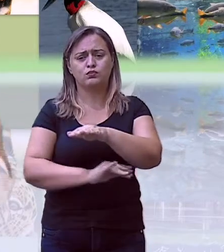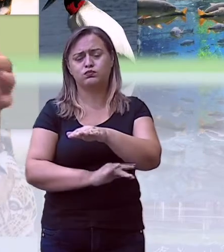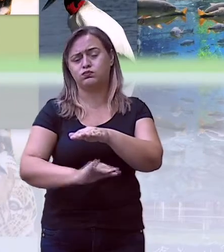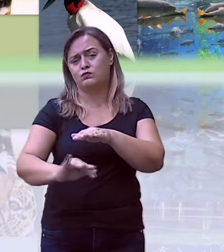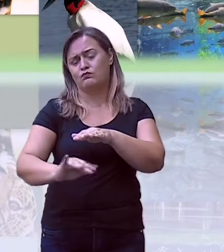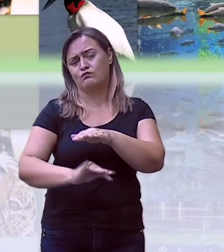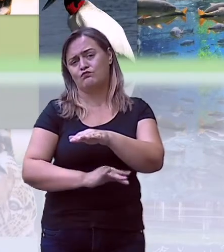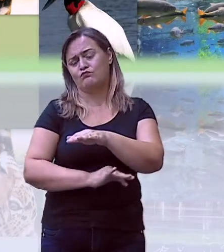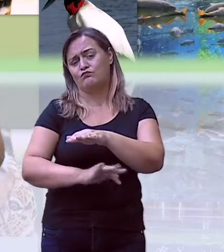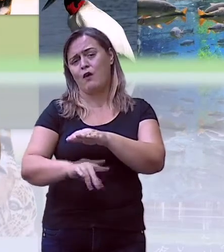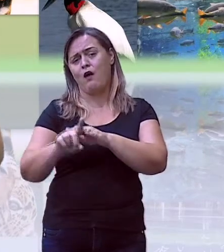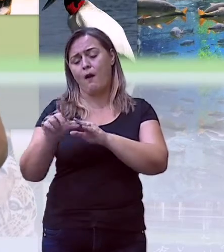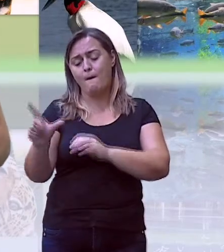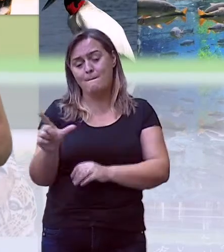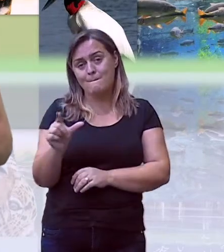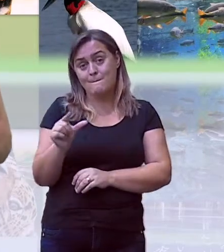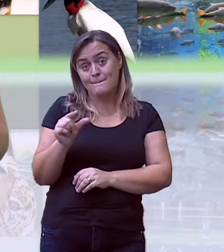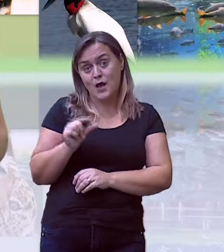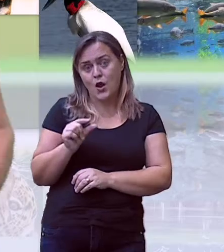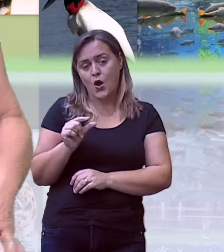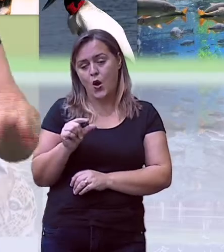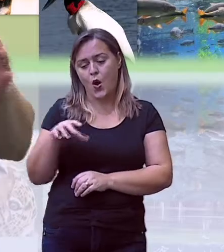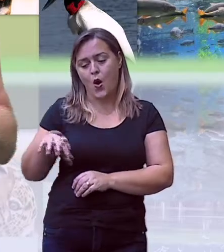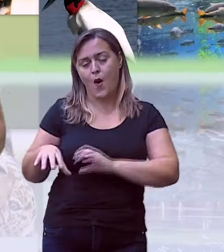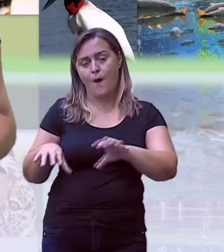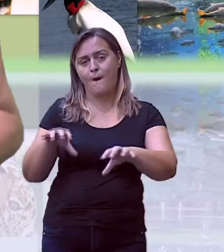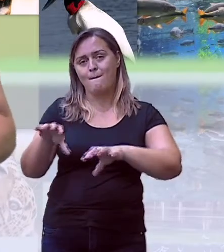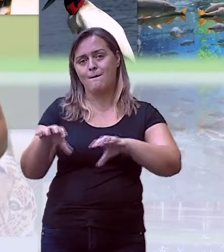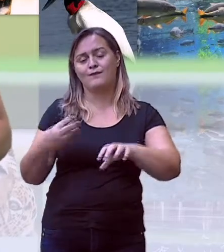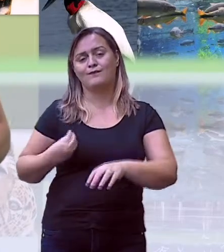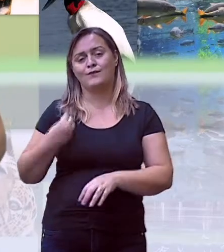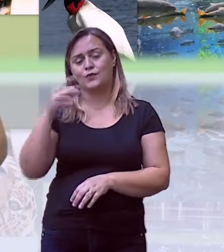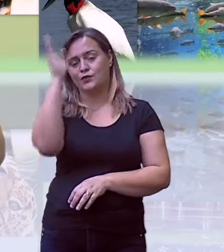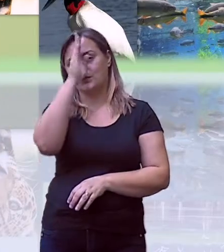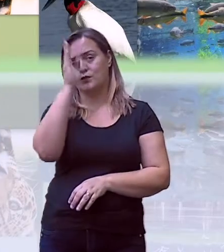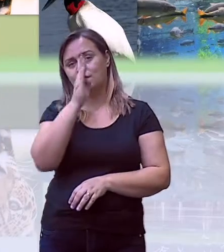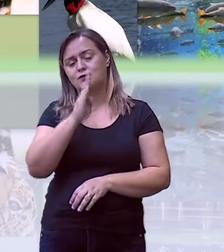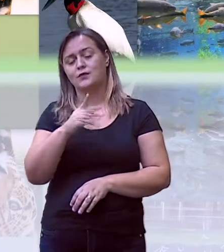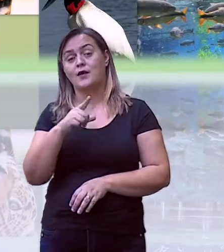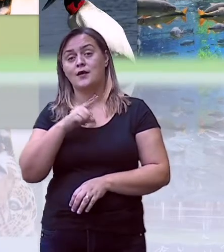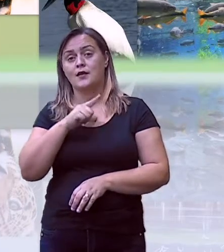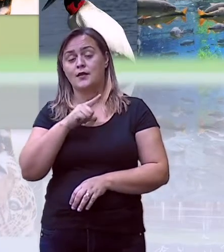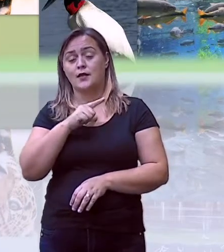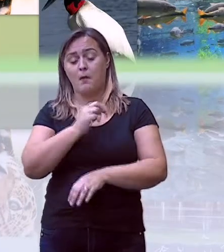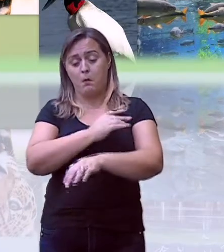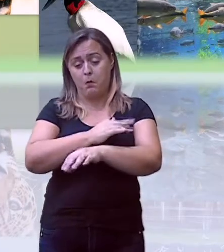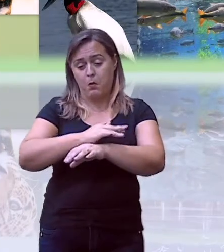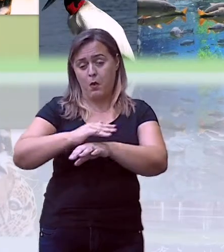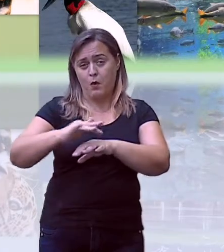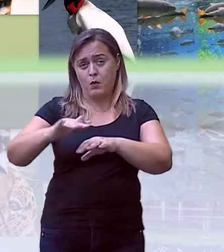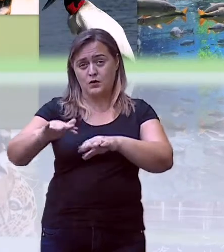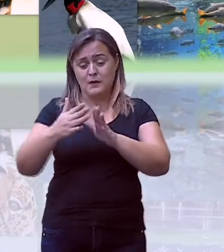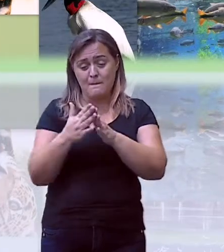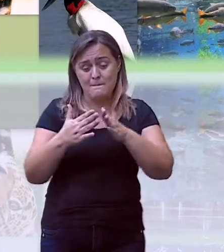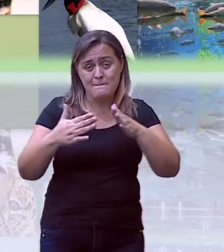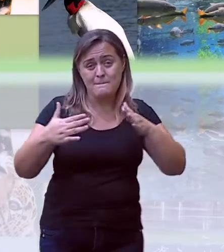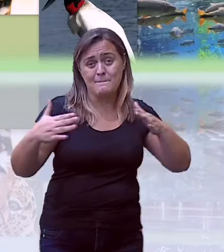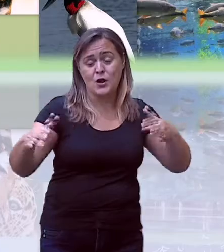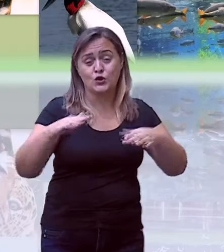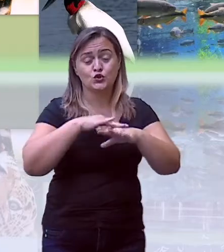é o menor bioma brasileiro. É a maior planície de inundação do mundo,